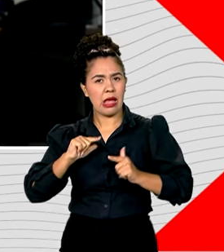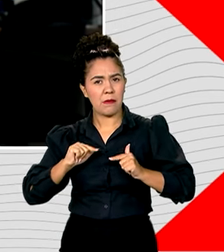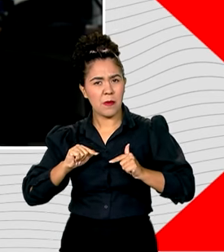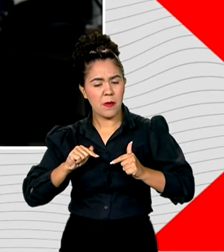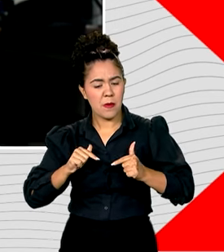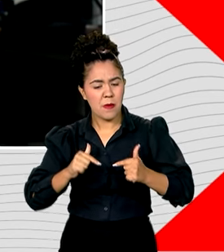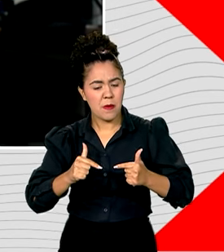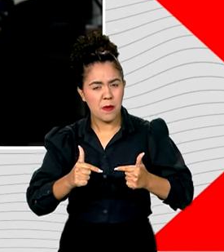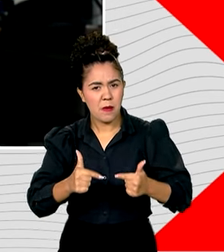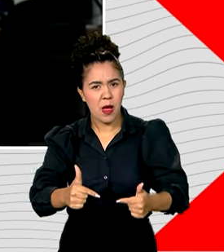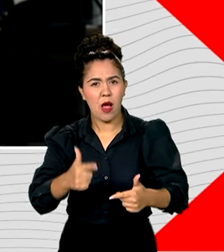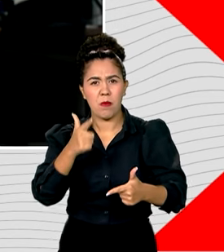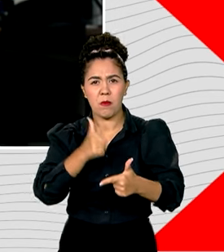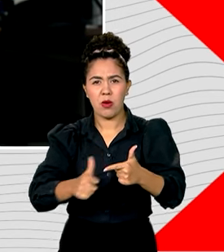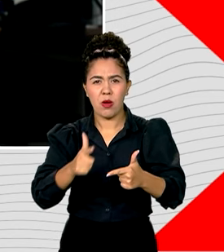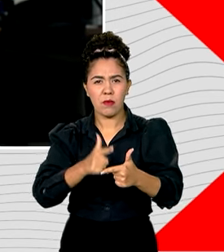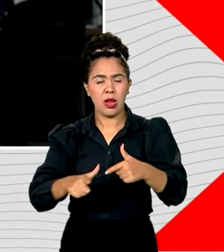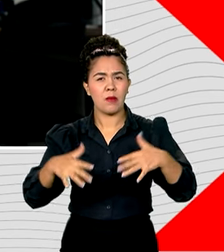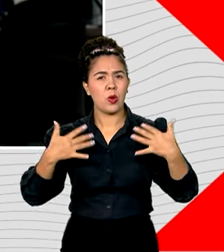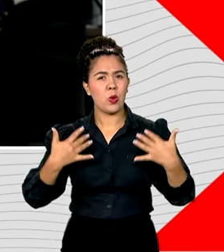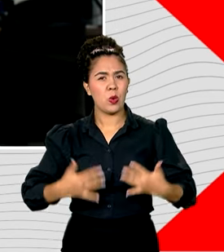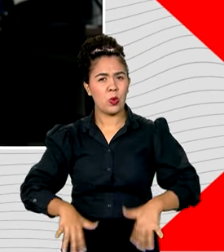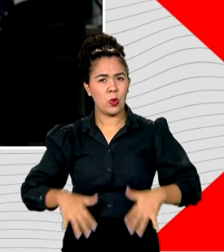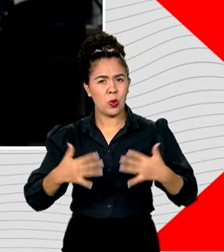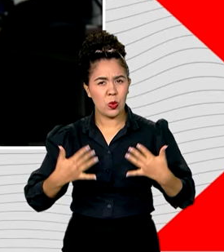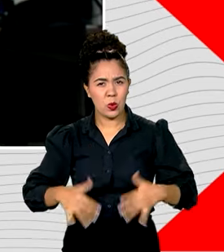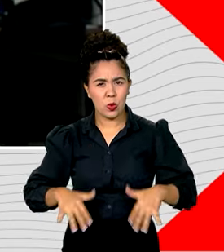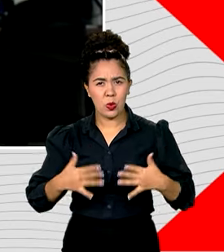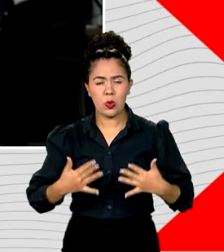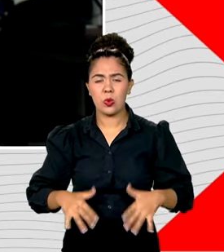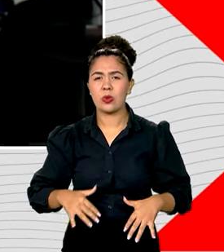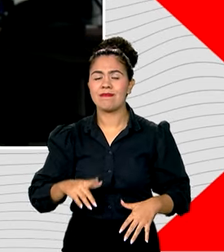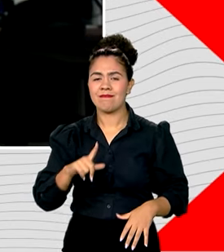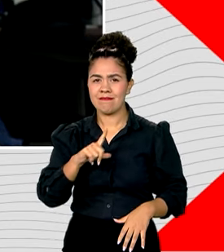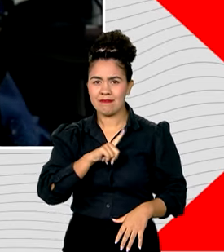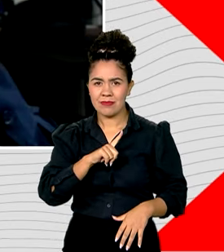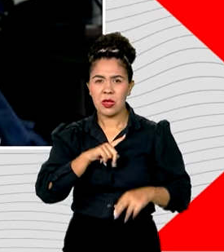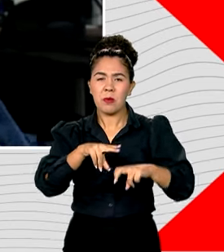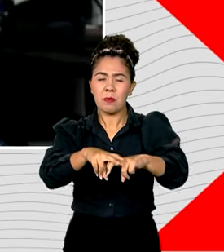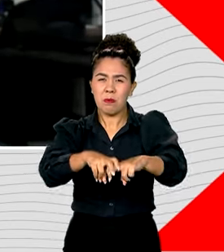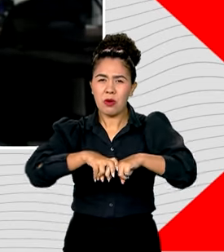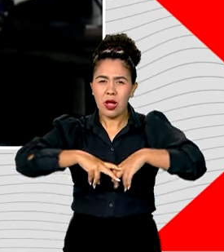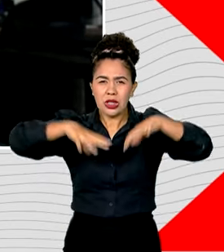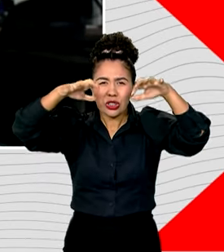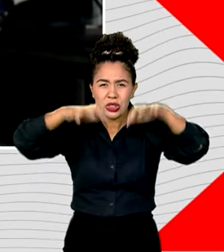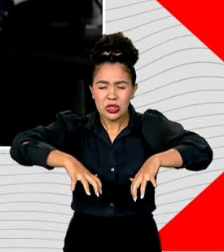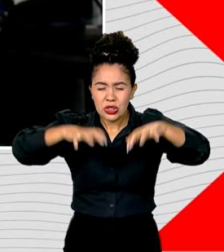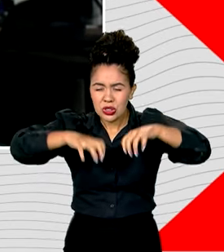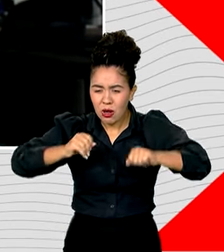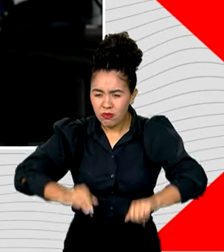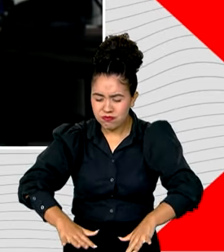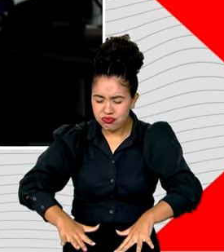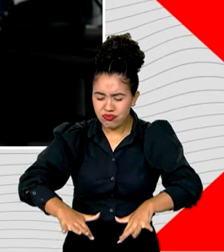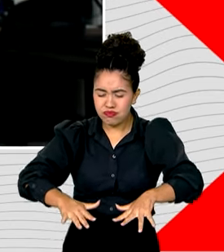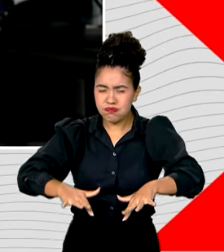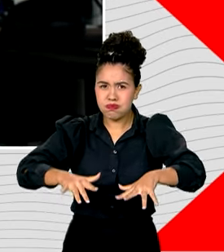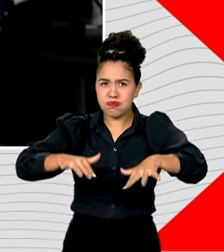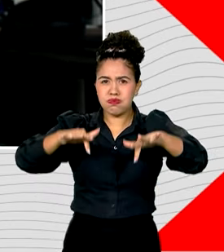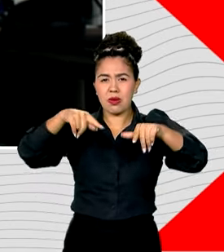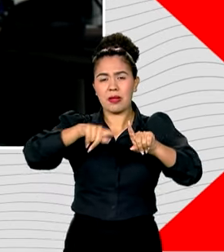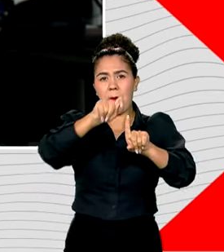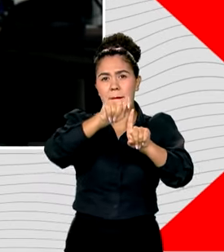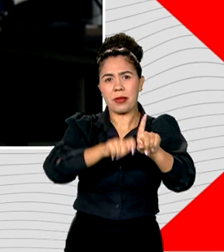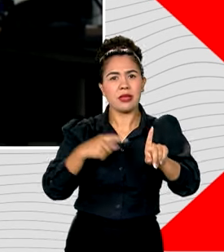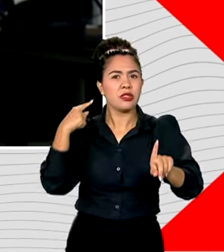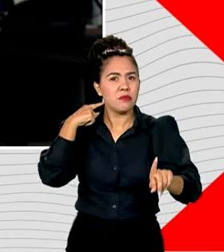eh muito maiores né do que o resto do país em função das enchentes né que assolaram o nosso estado aqui no mês de maio a